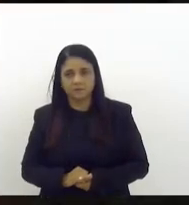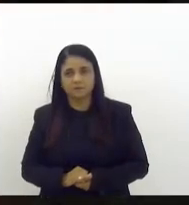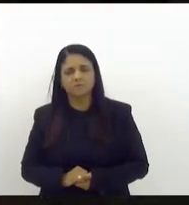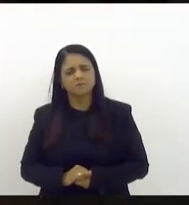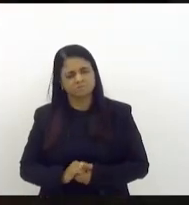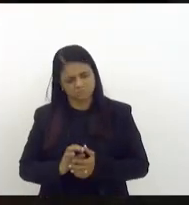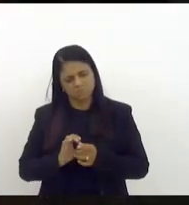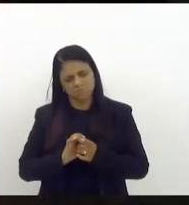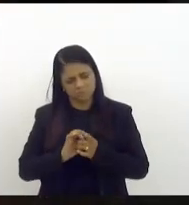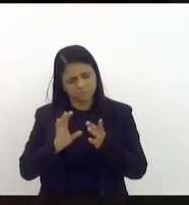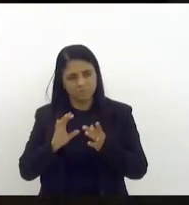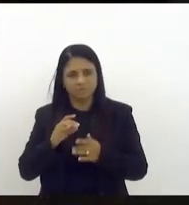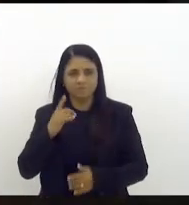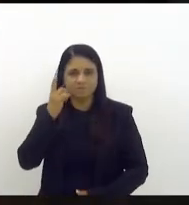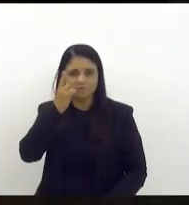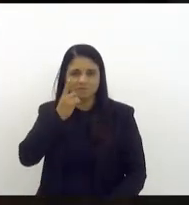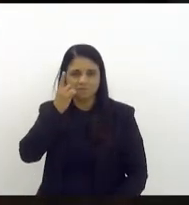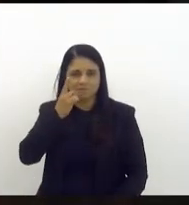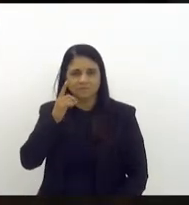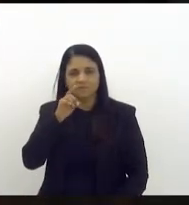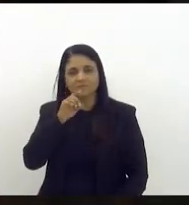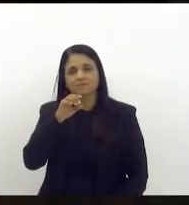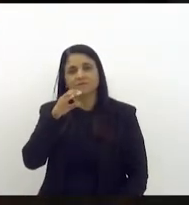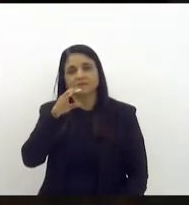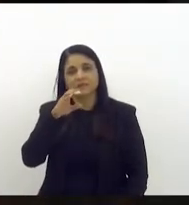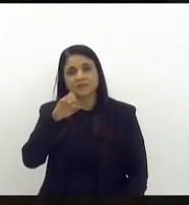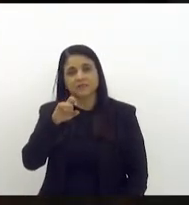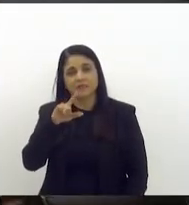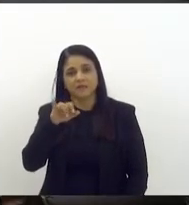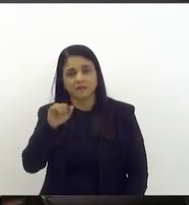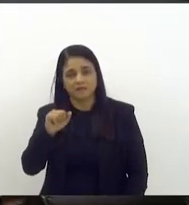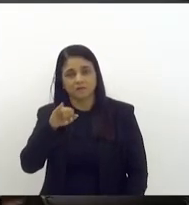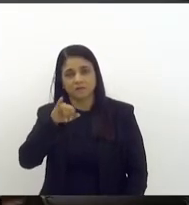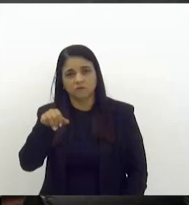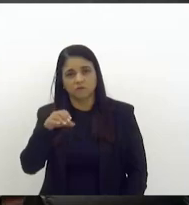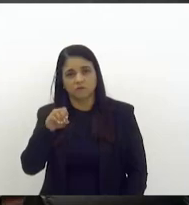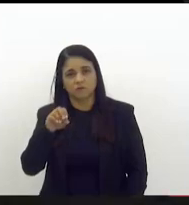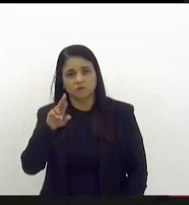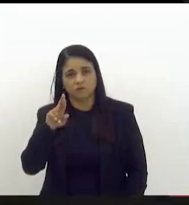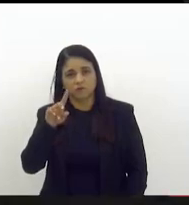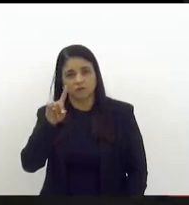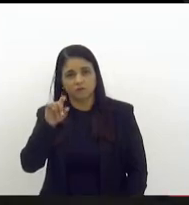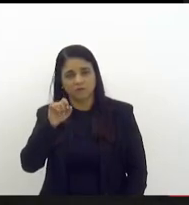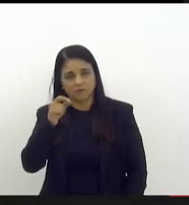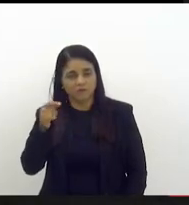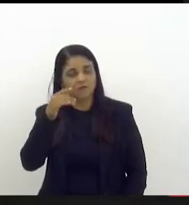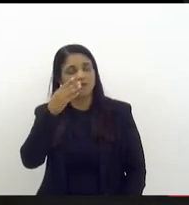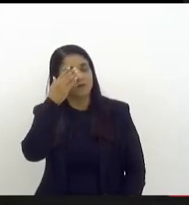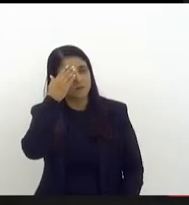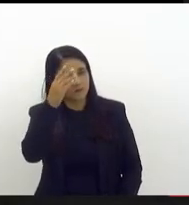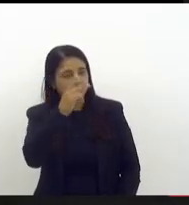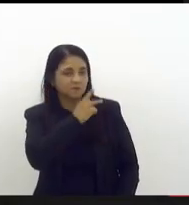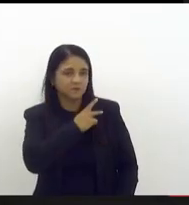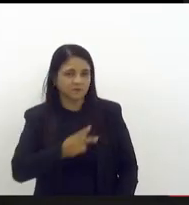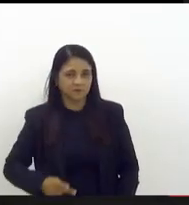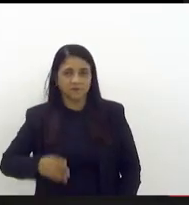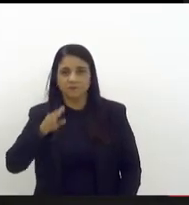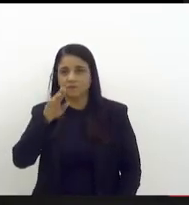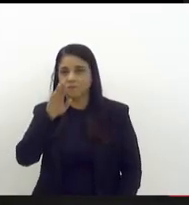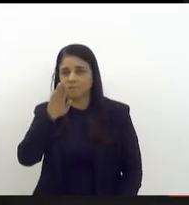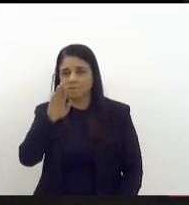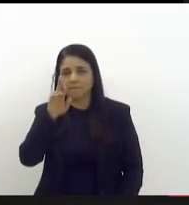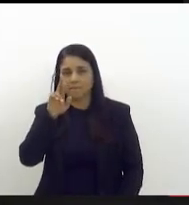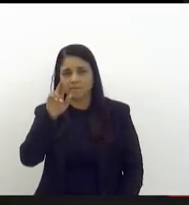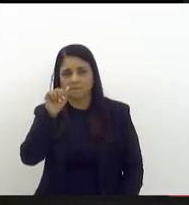pode ser usa a palavra nosso lado deputada Célia Jordão Obrigada Presidente brasão Boa tarde aí